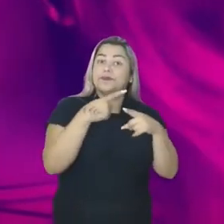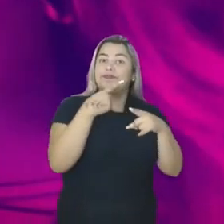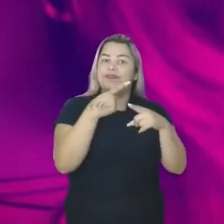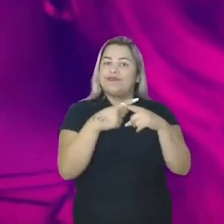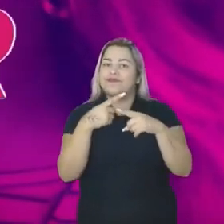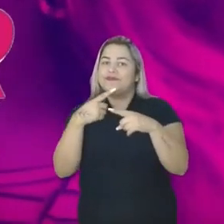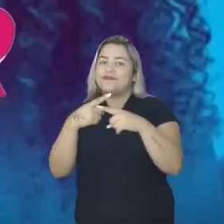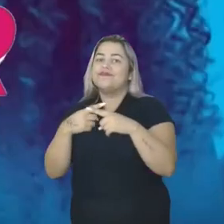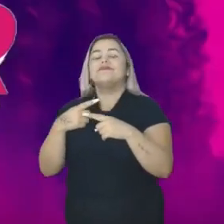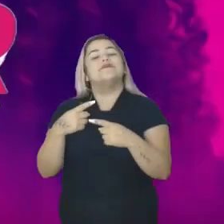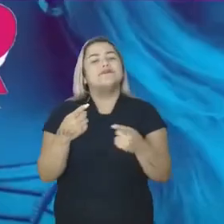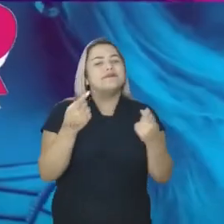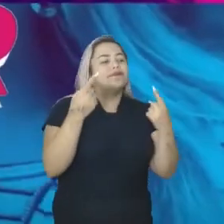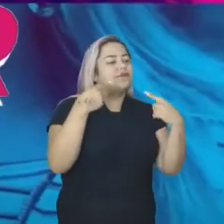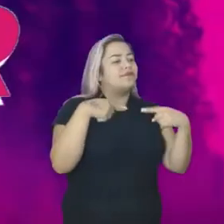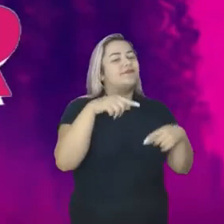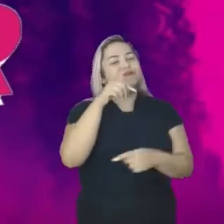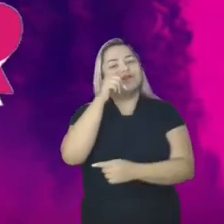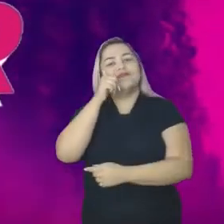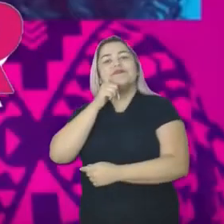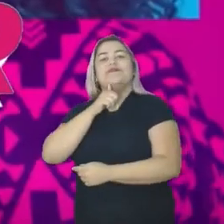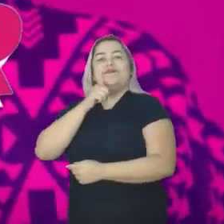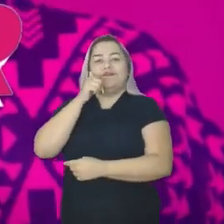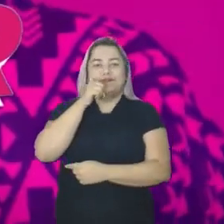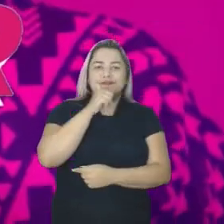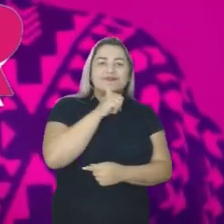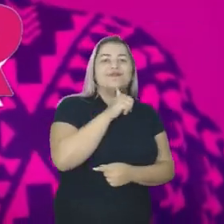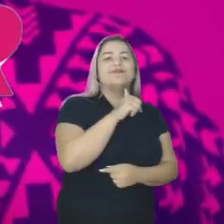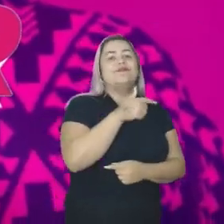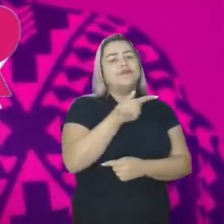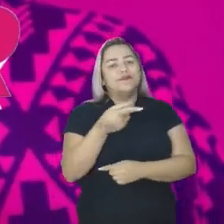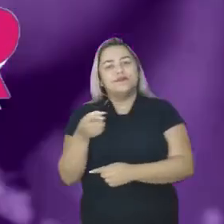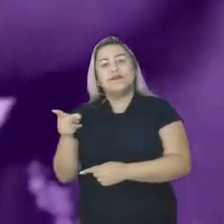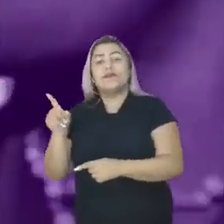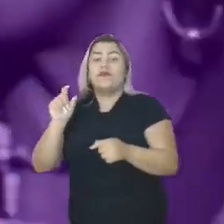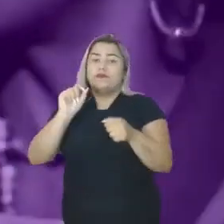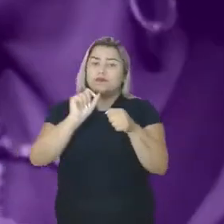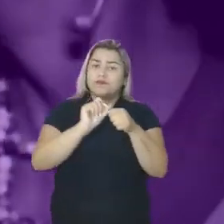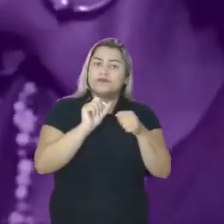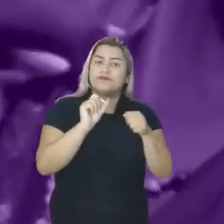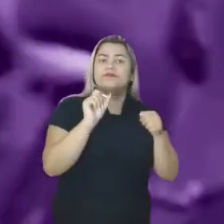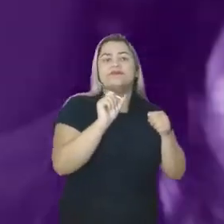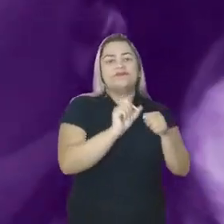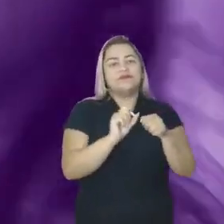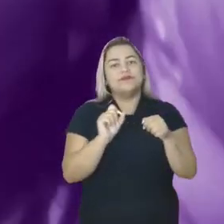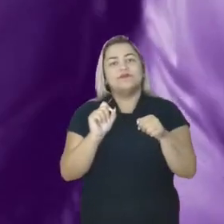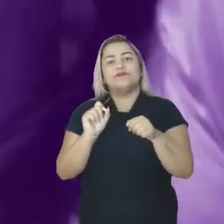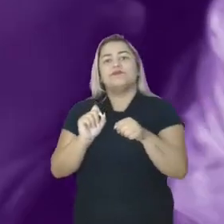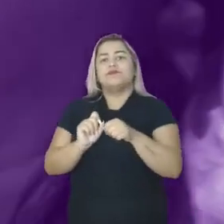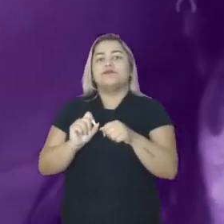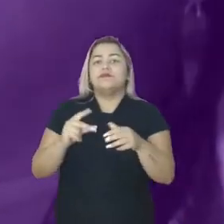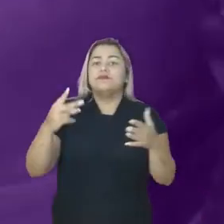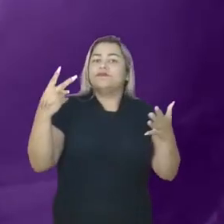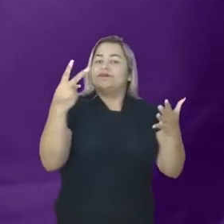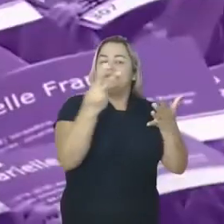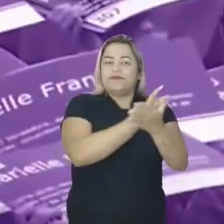Porque eu sou mulher pra fazer